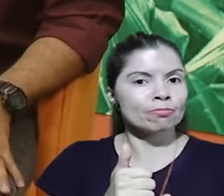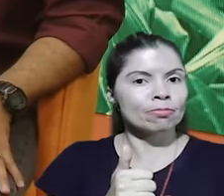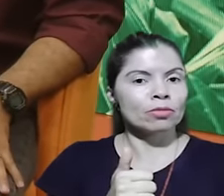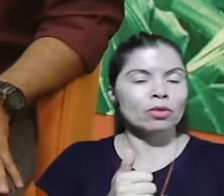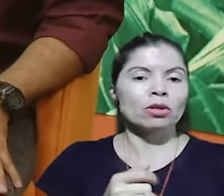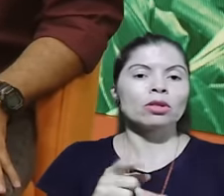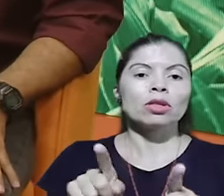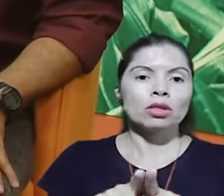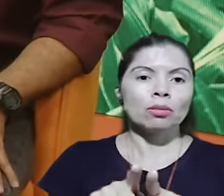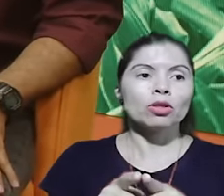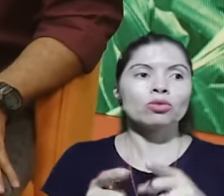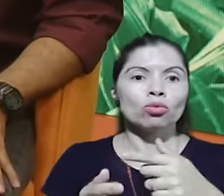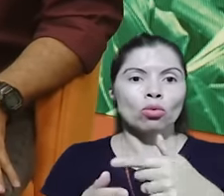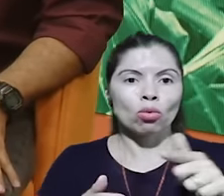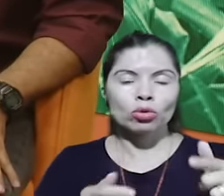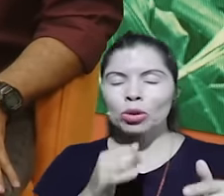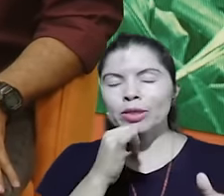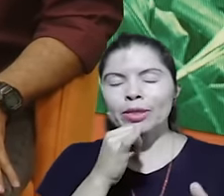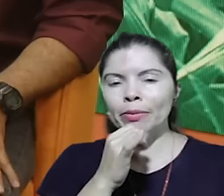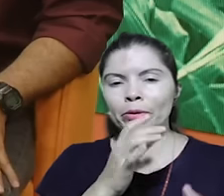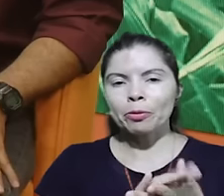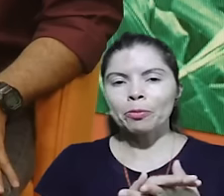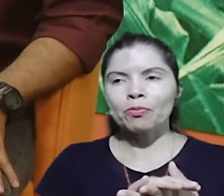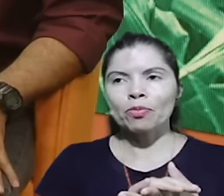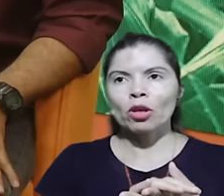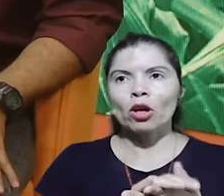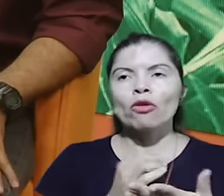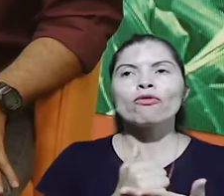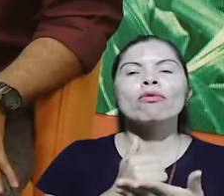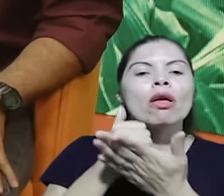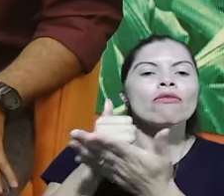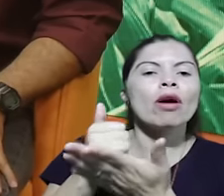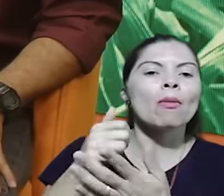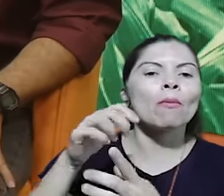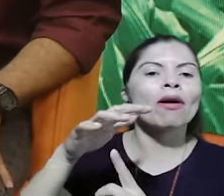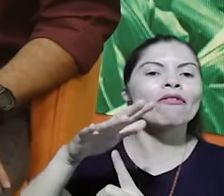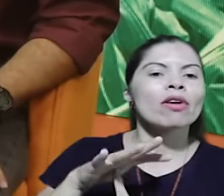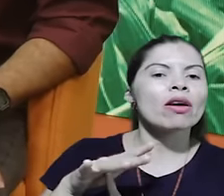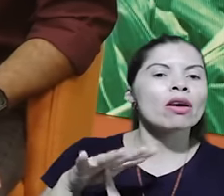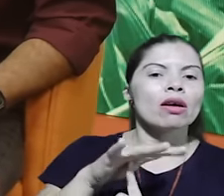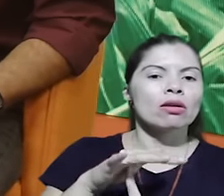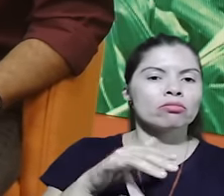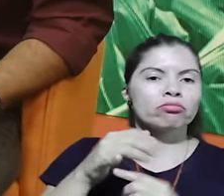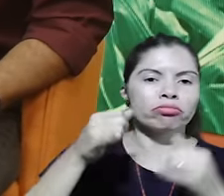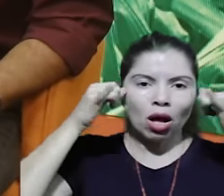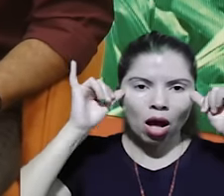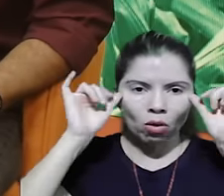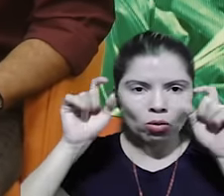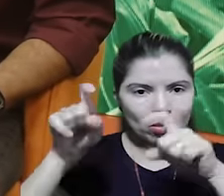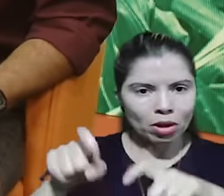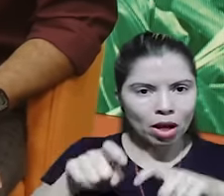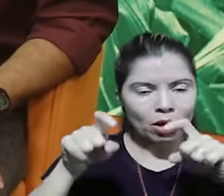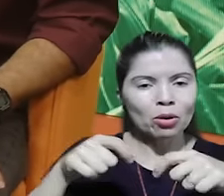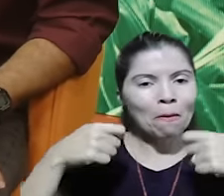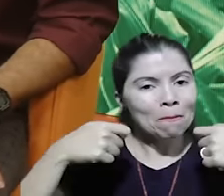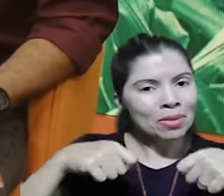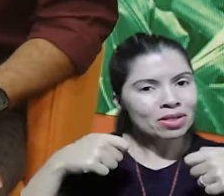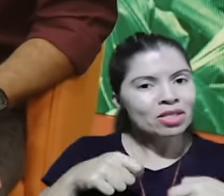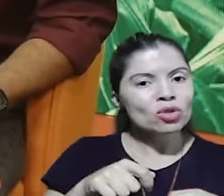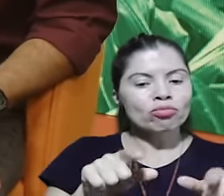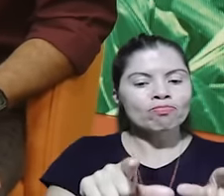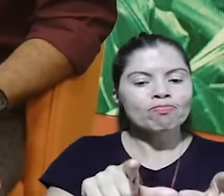férteis né então se eu vou transportar ou para até para uma feira agropecuária eu preciso emitir essa guia